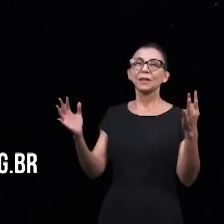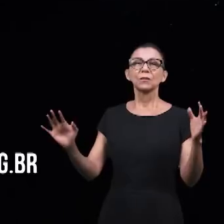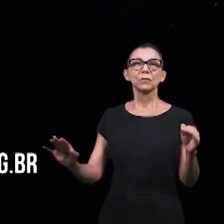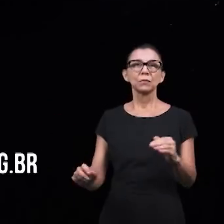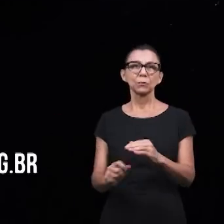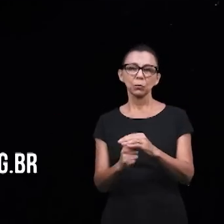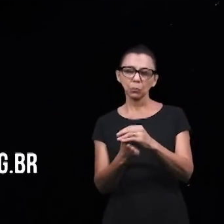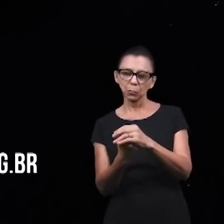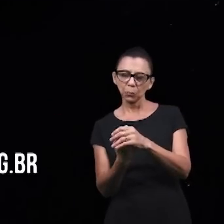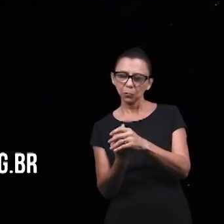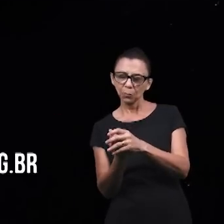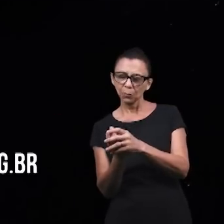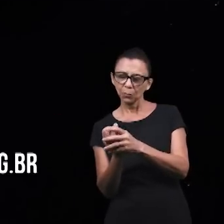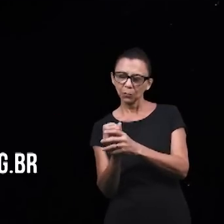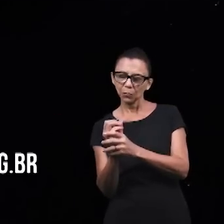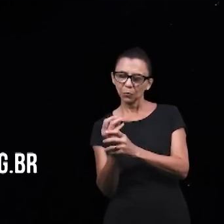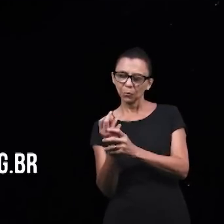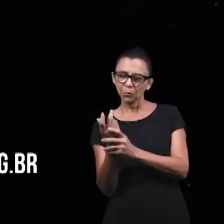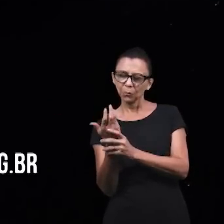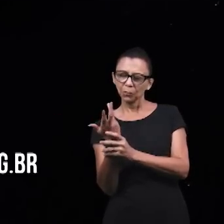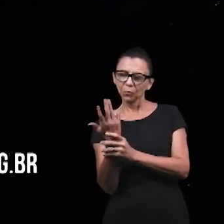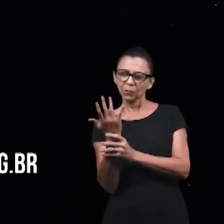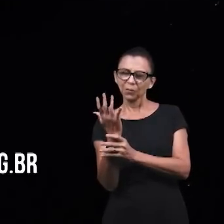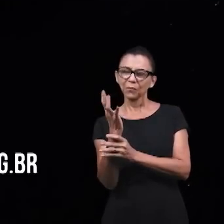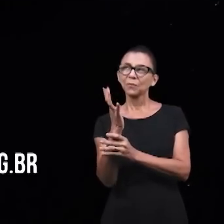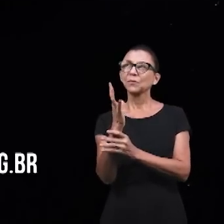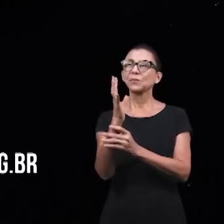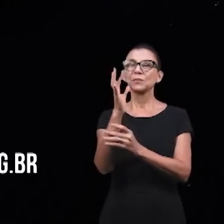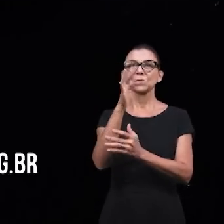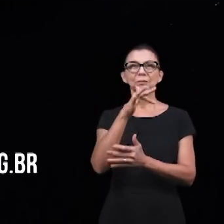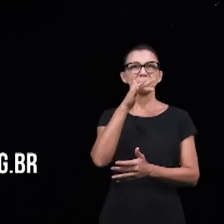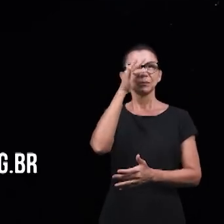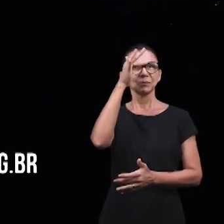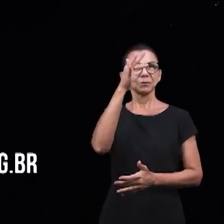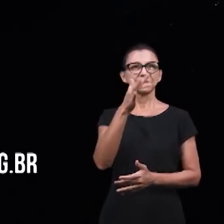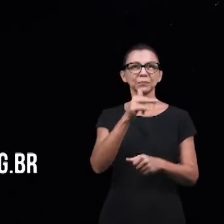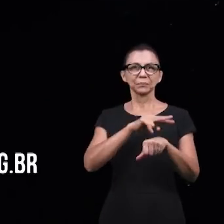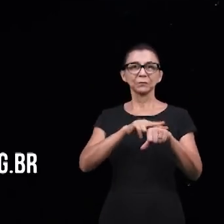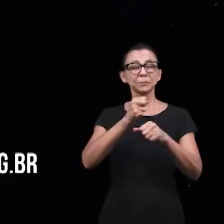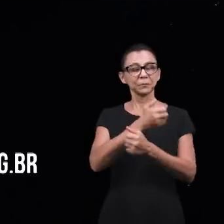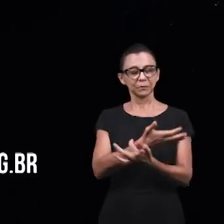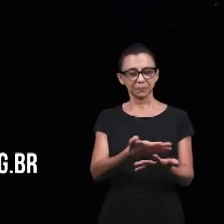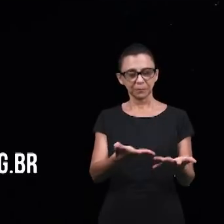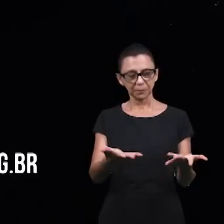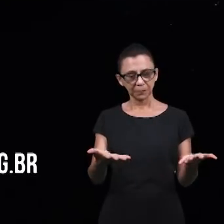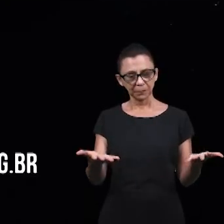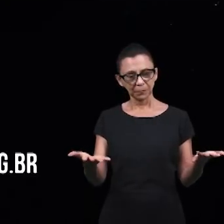Como uma flor pequena em teu